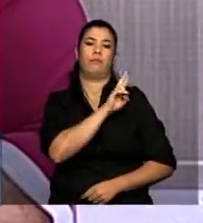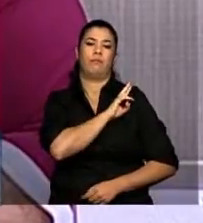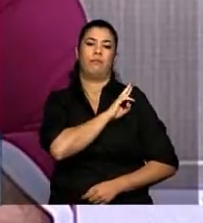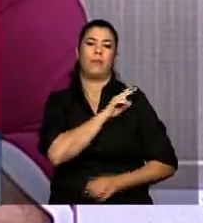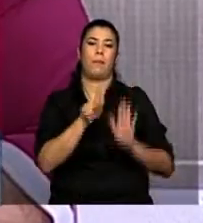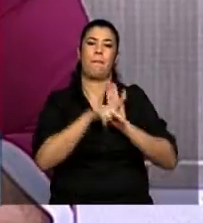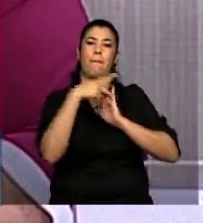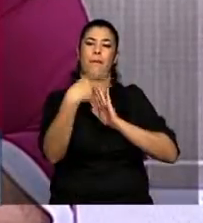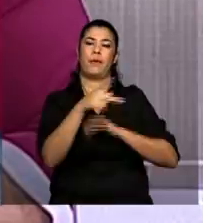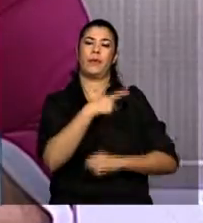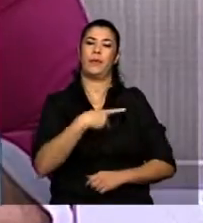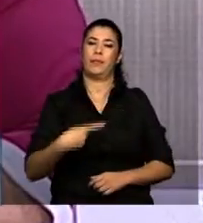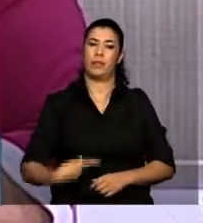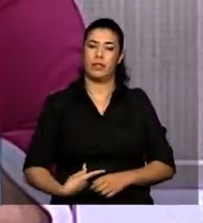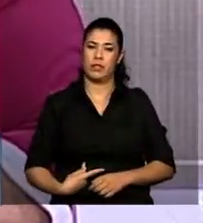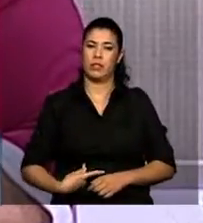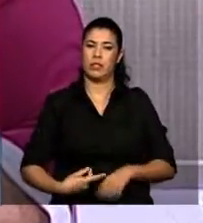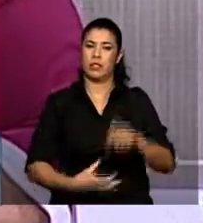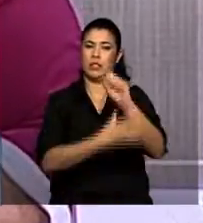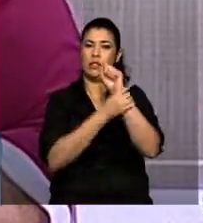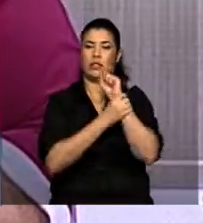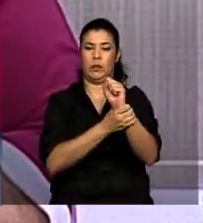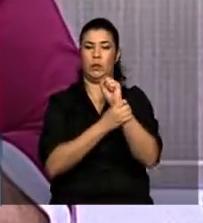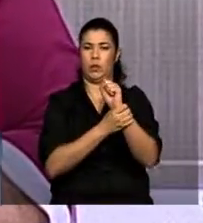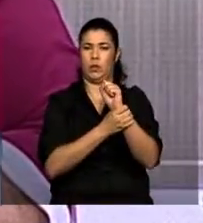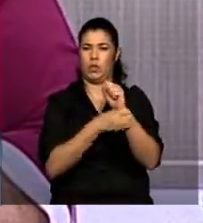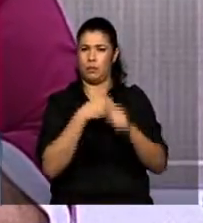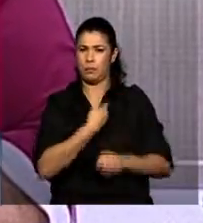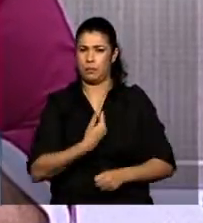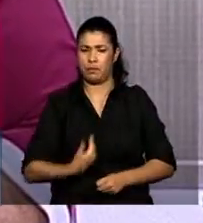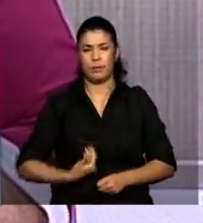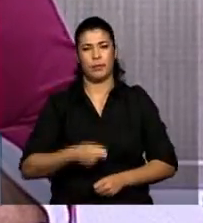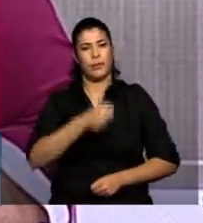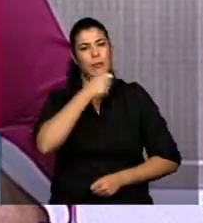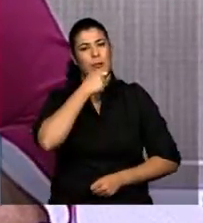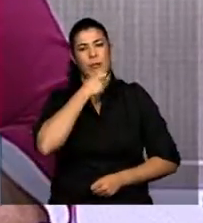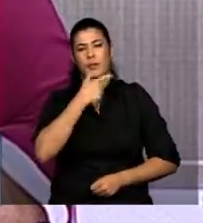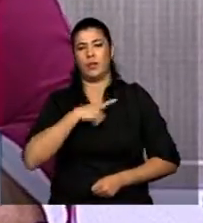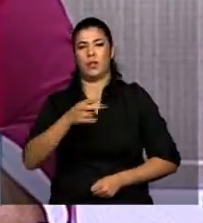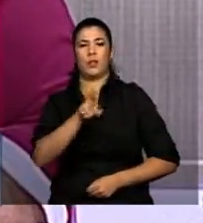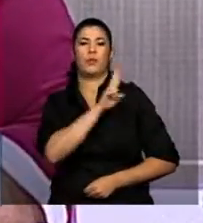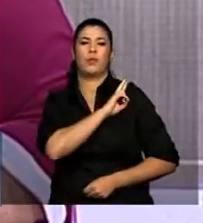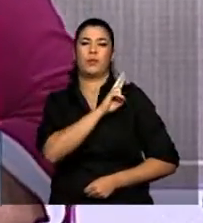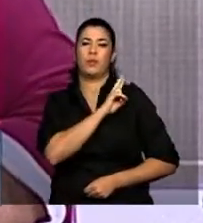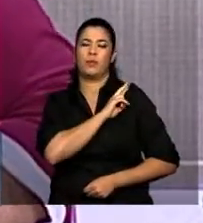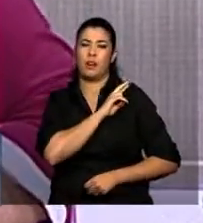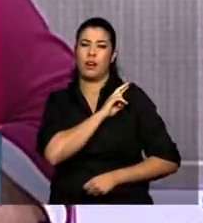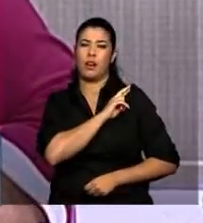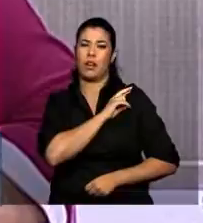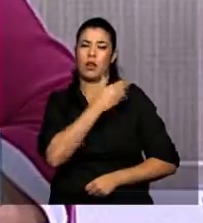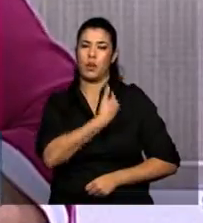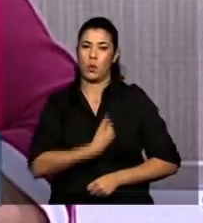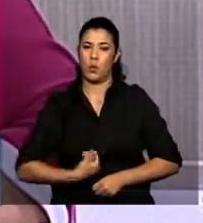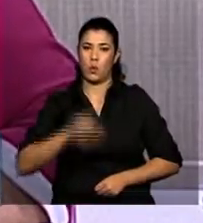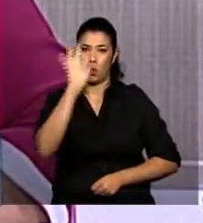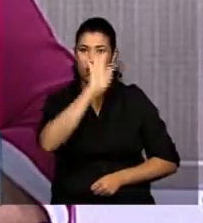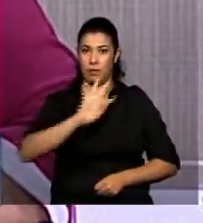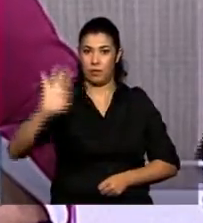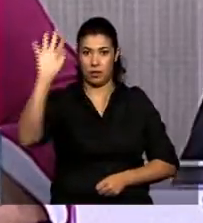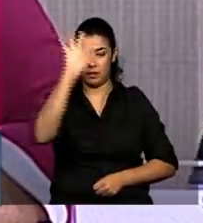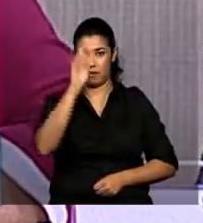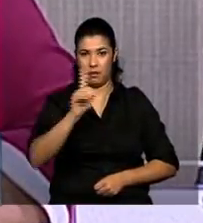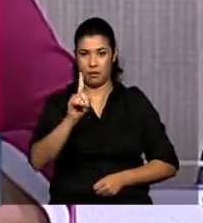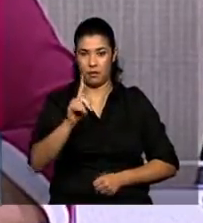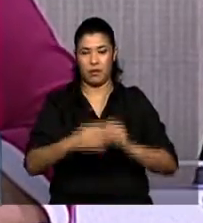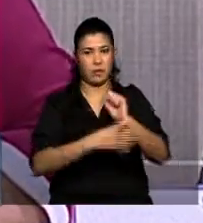da presidenta. Segurança pública não é, por enquanto, responsabilidade da União, é responsabilidade de Estados.